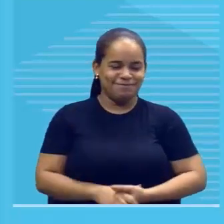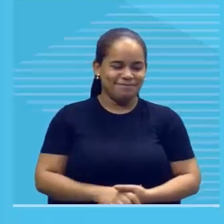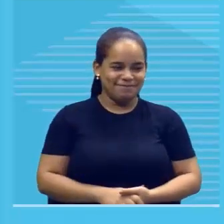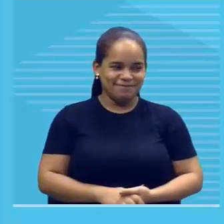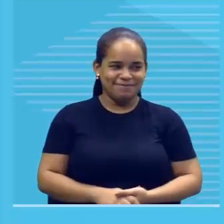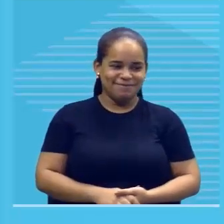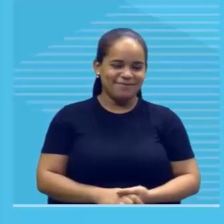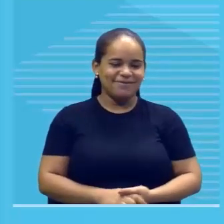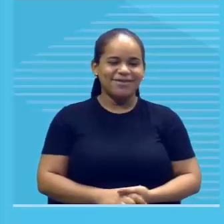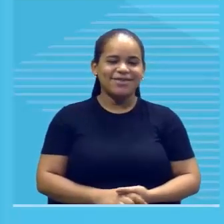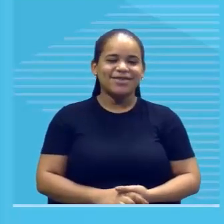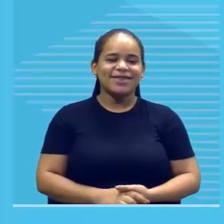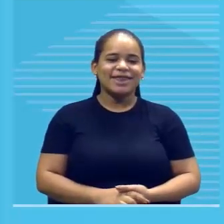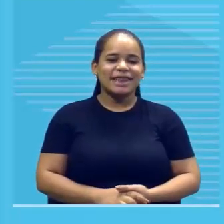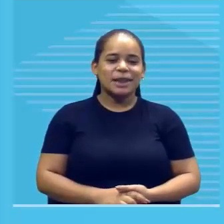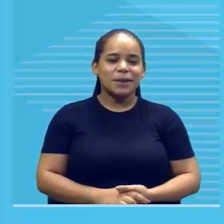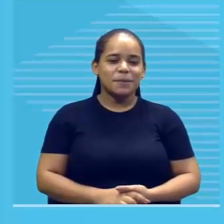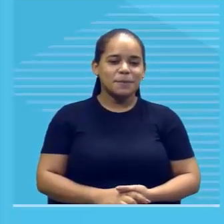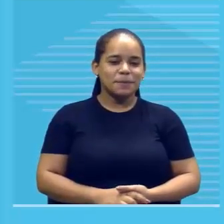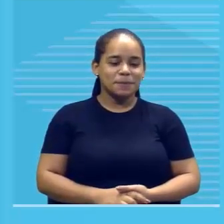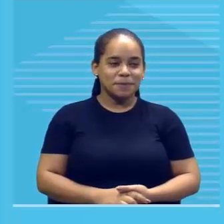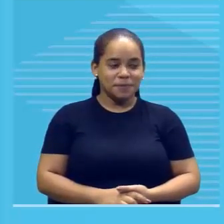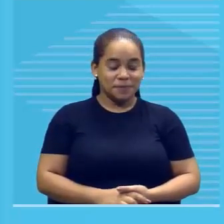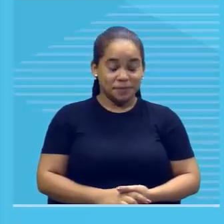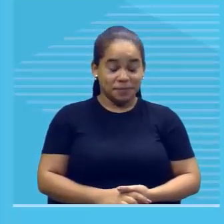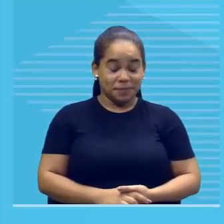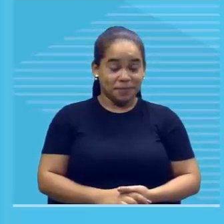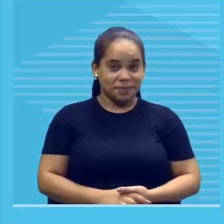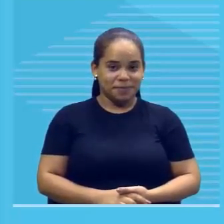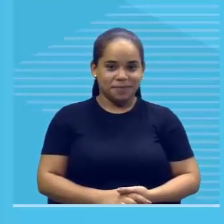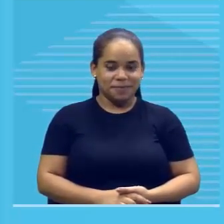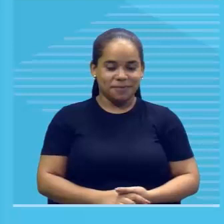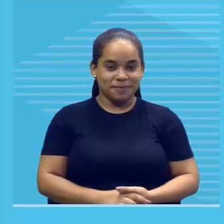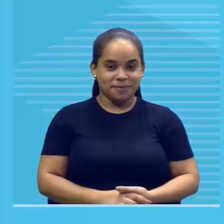a rom para Gui agora é